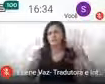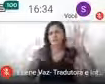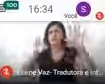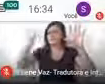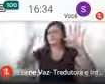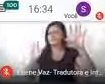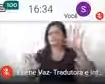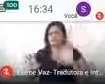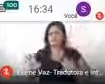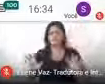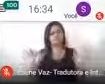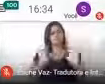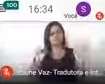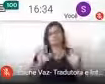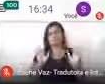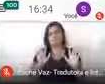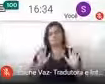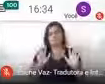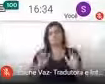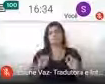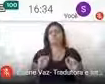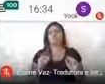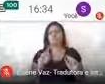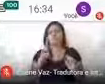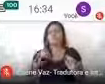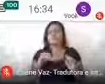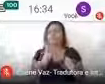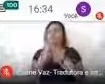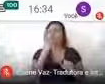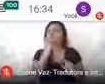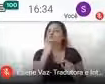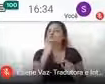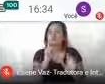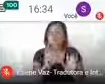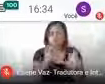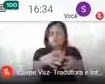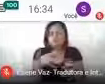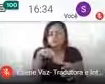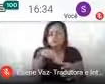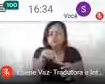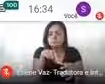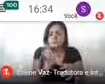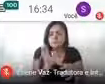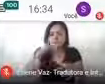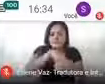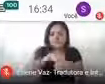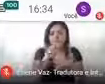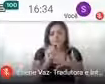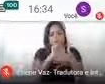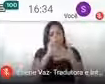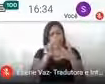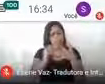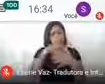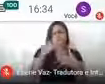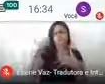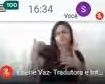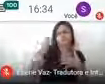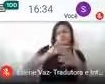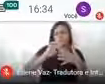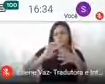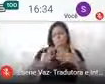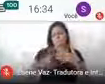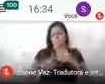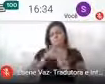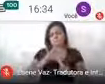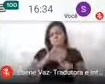como objeto de estudo. Aí vem a abordagem da dialetologia pluridimensional, porque o professor Kuhn traz